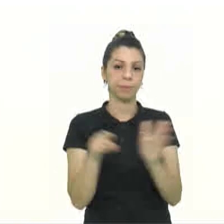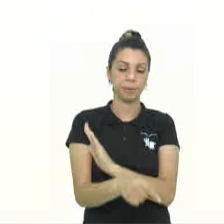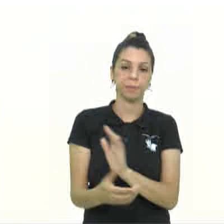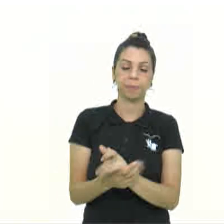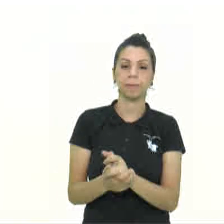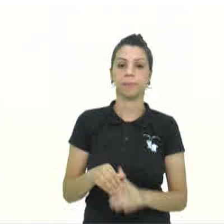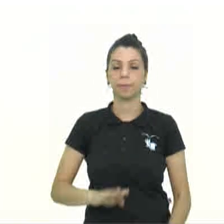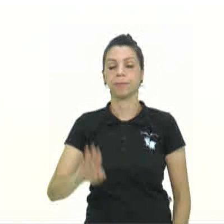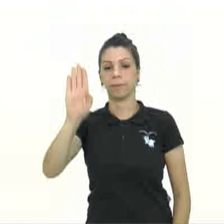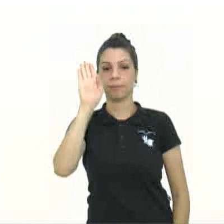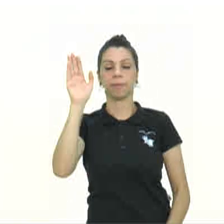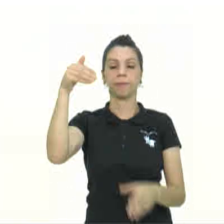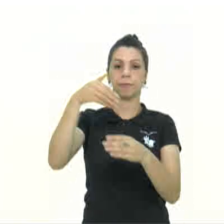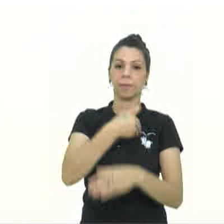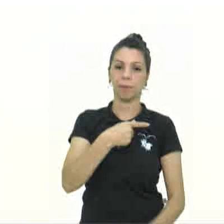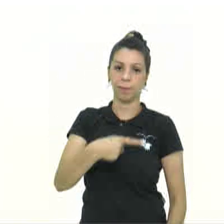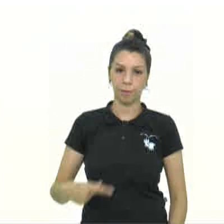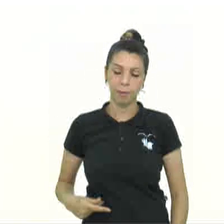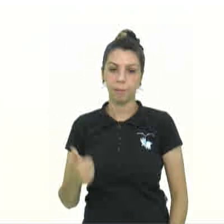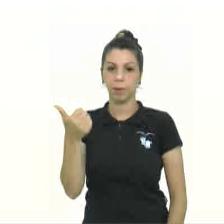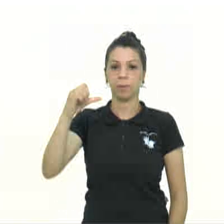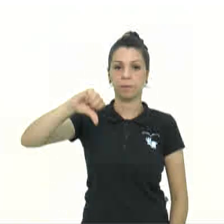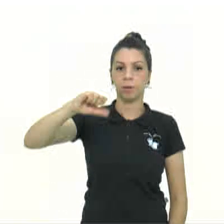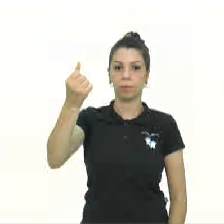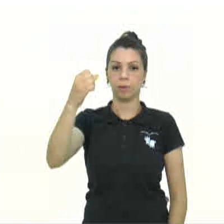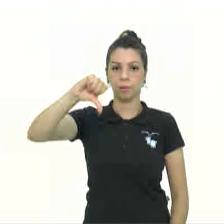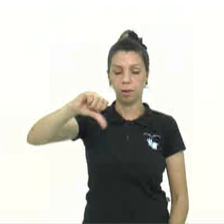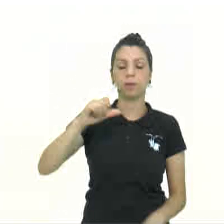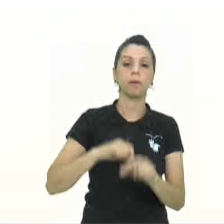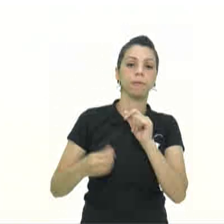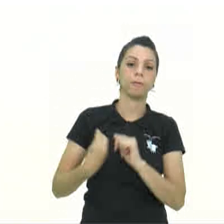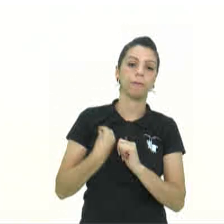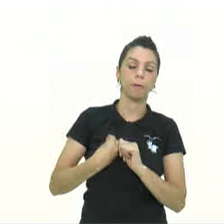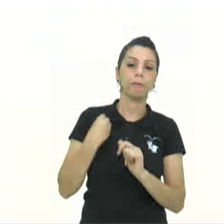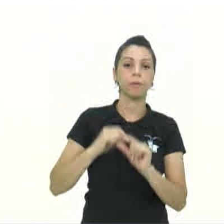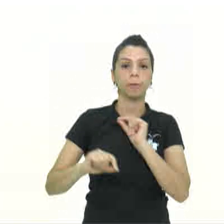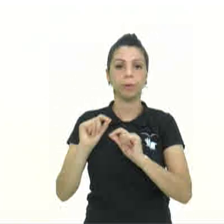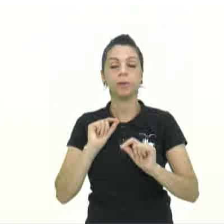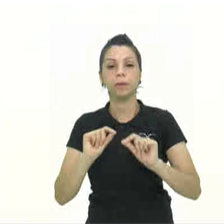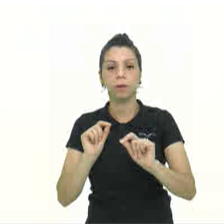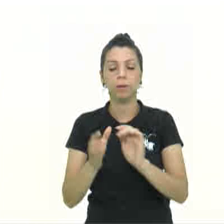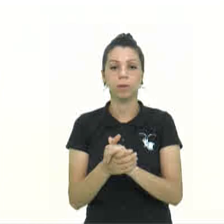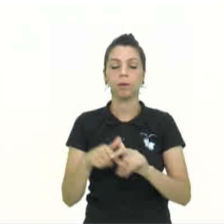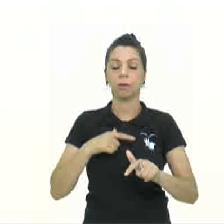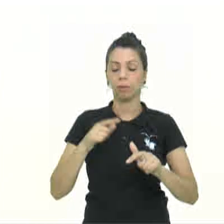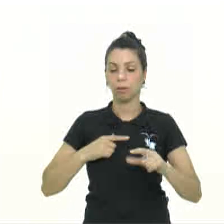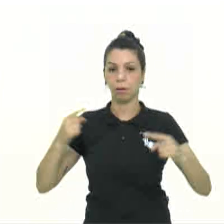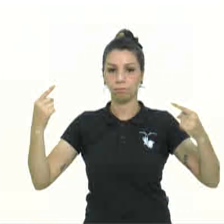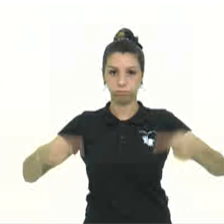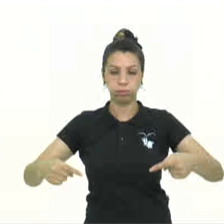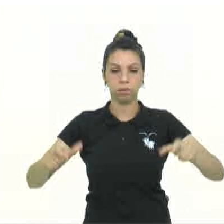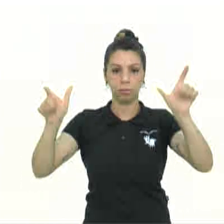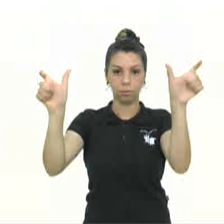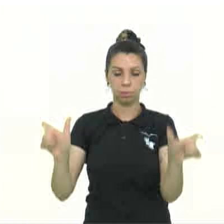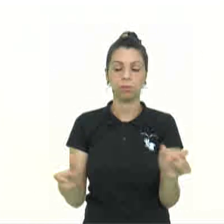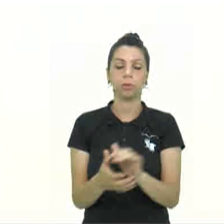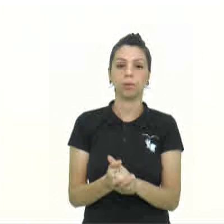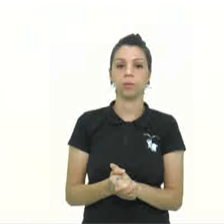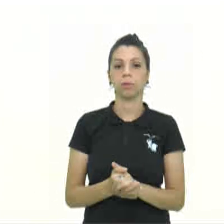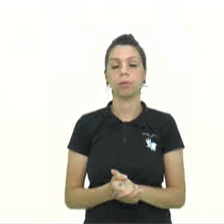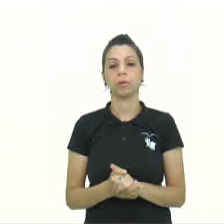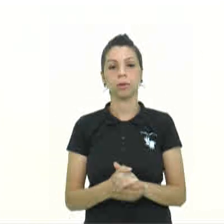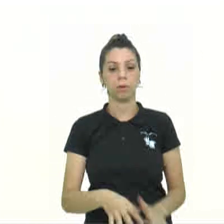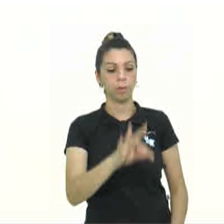A campanha presidencial de 1989 foi vivida em clima de grande acirramento de posições. O Partido